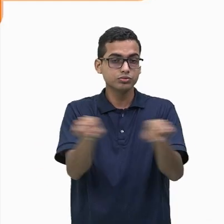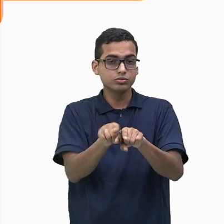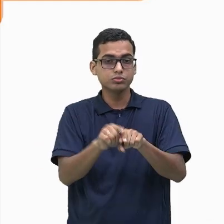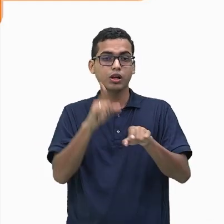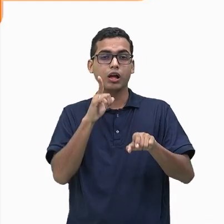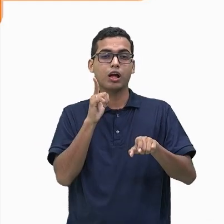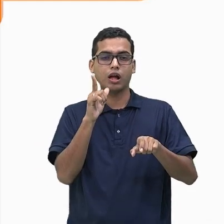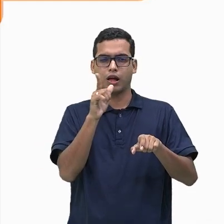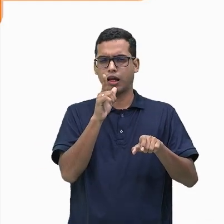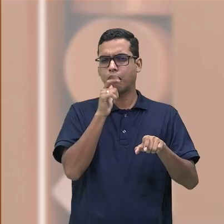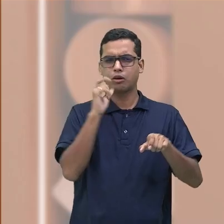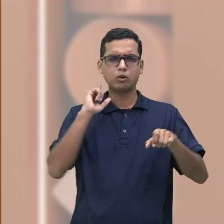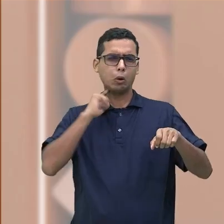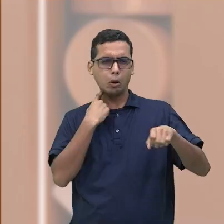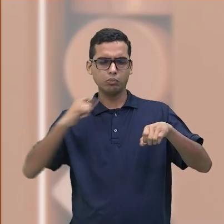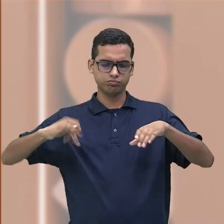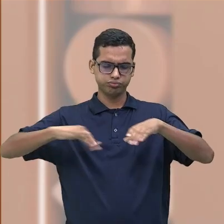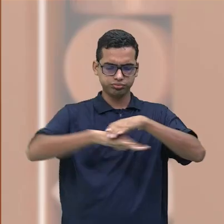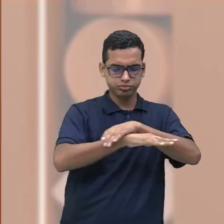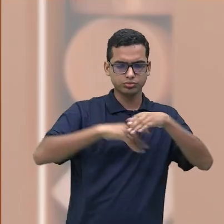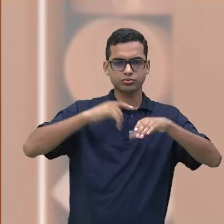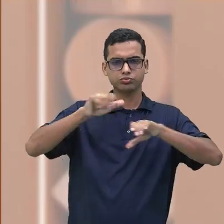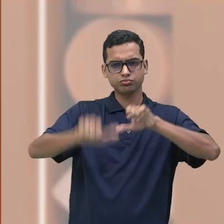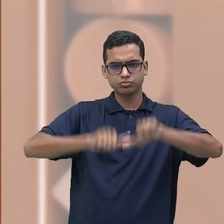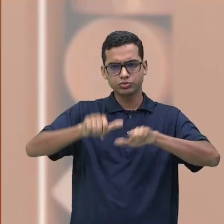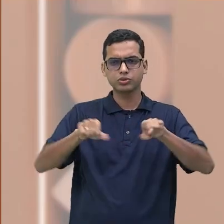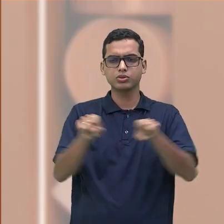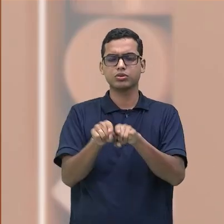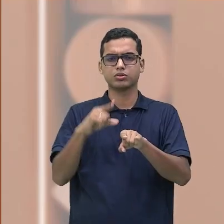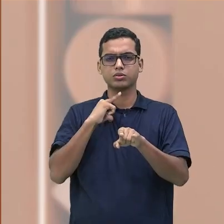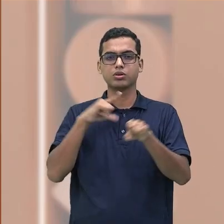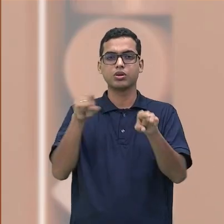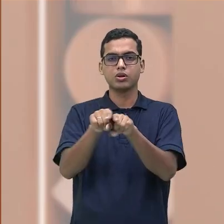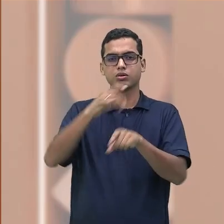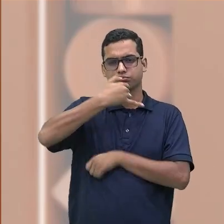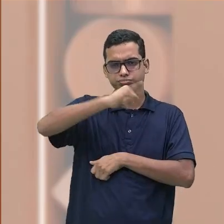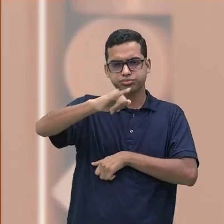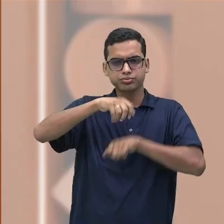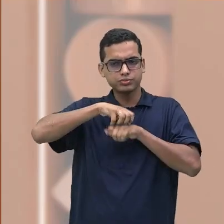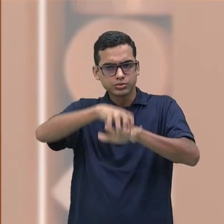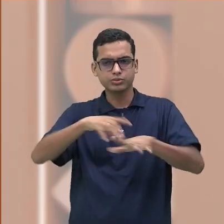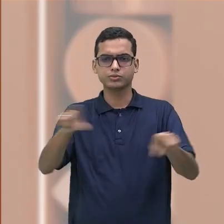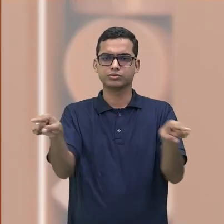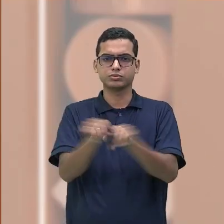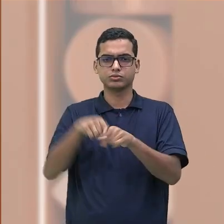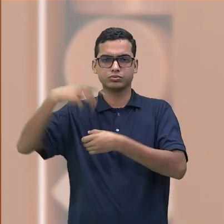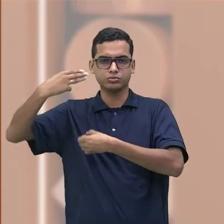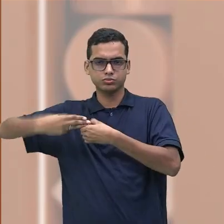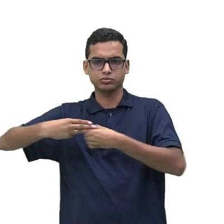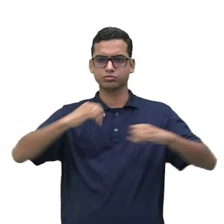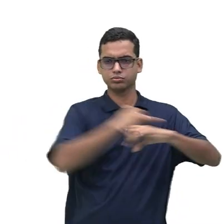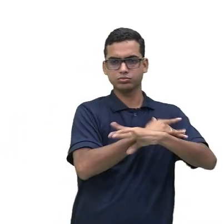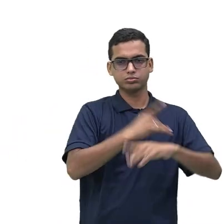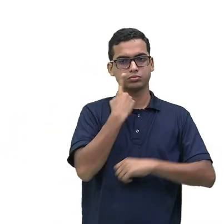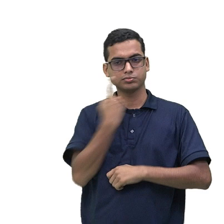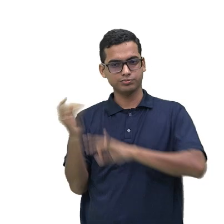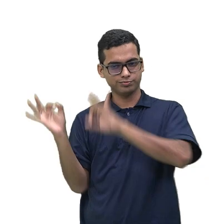vídeo agora mostrando essa diferença entre município e cidade. Presta atenção que a gente já volta.